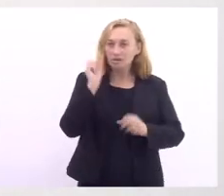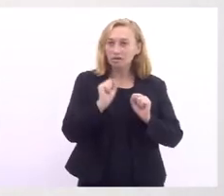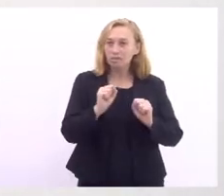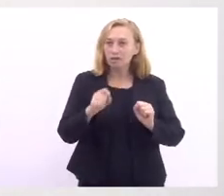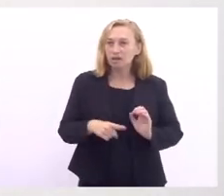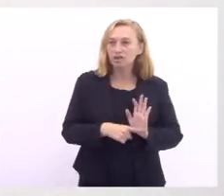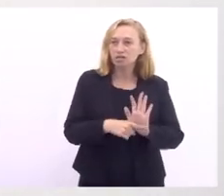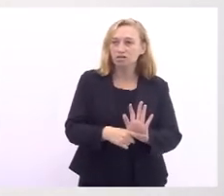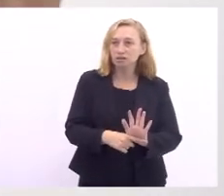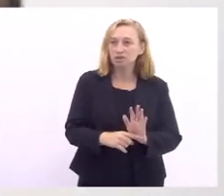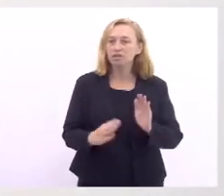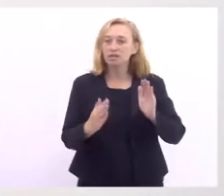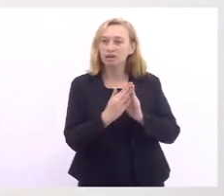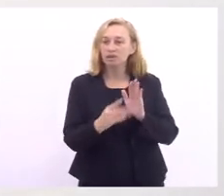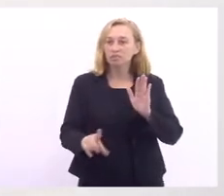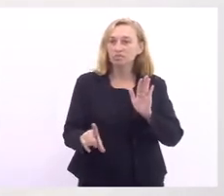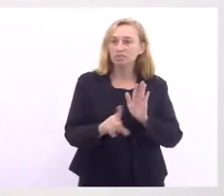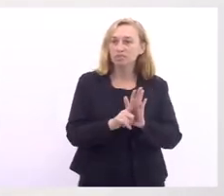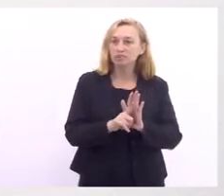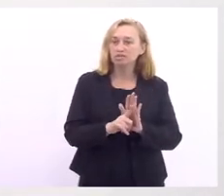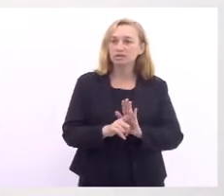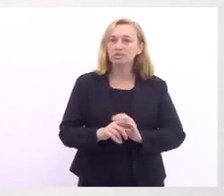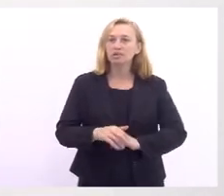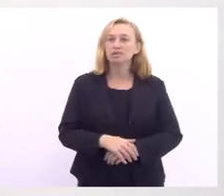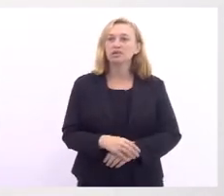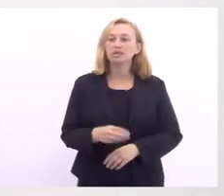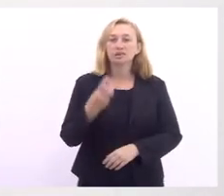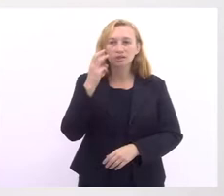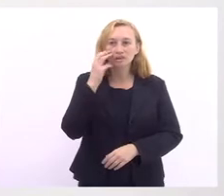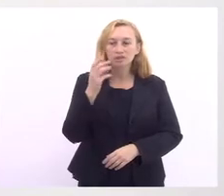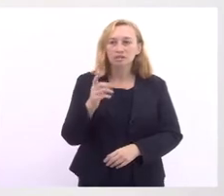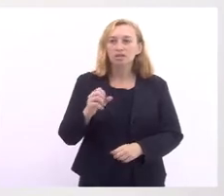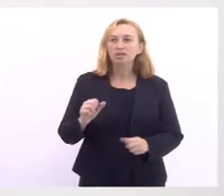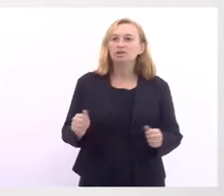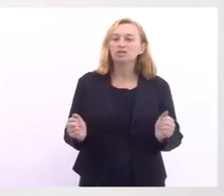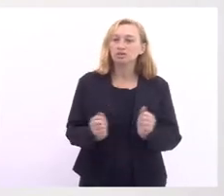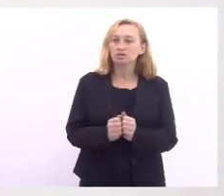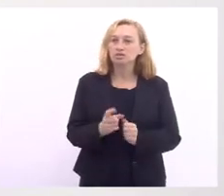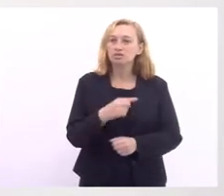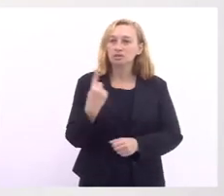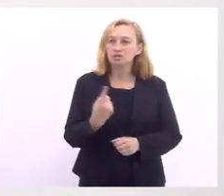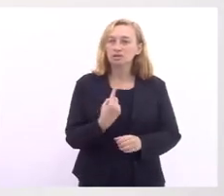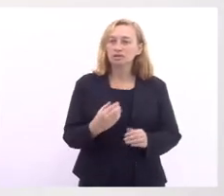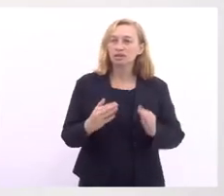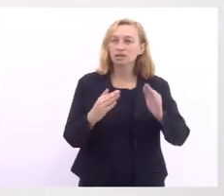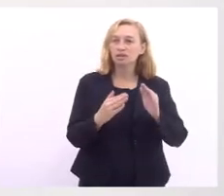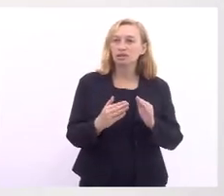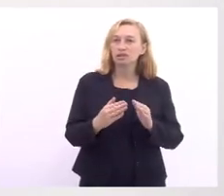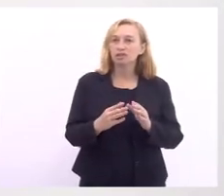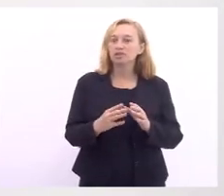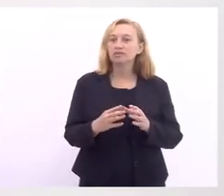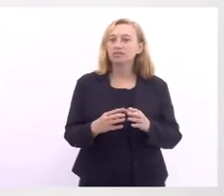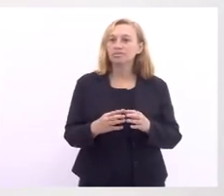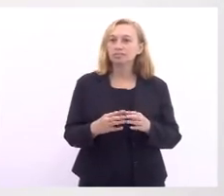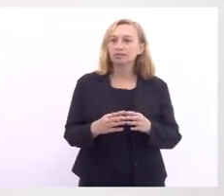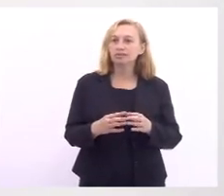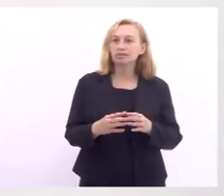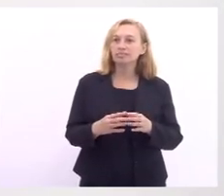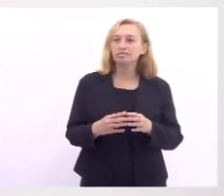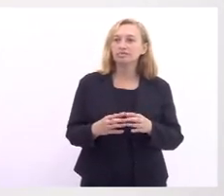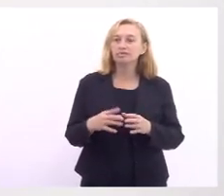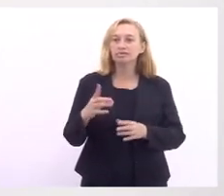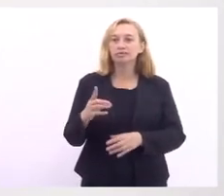pode colaborar para essa casa Legislativa que waldeck também ano que vem esteja lá na Câmara Federal contribui para o Estado do Rio de